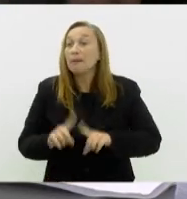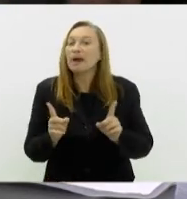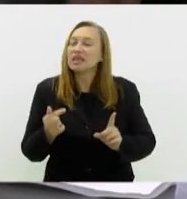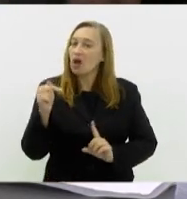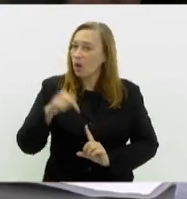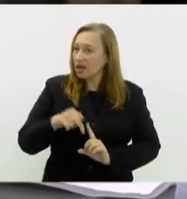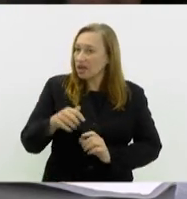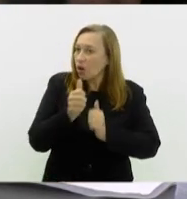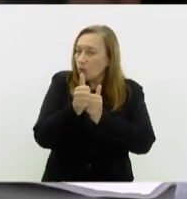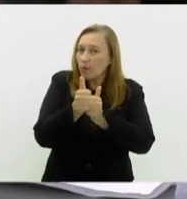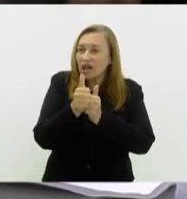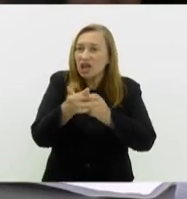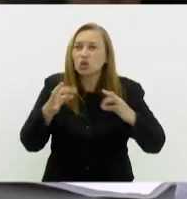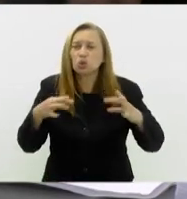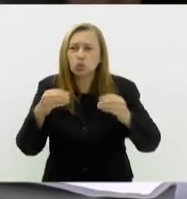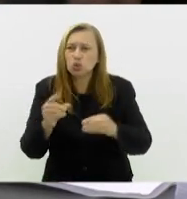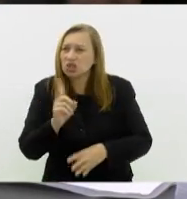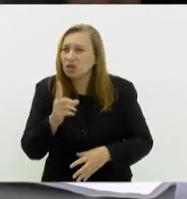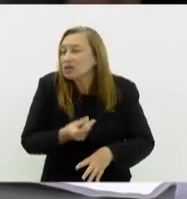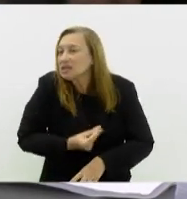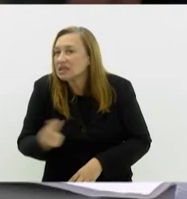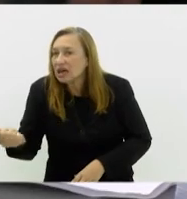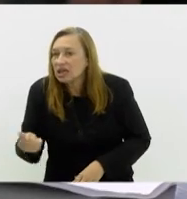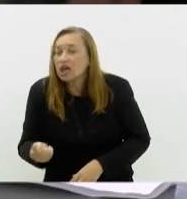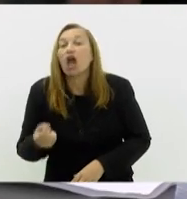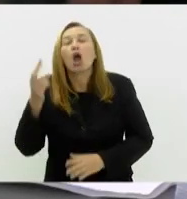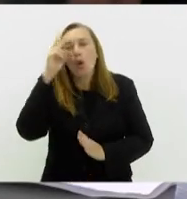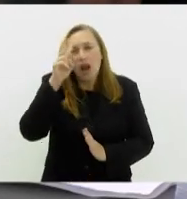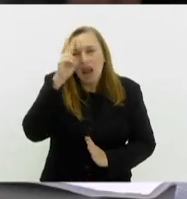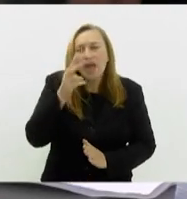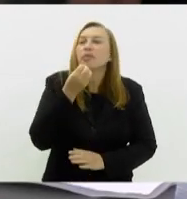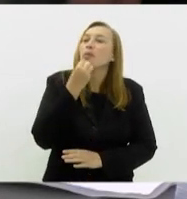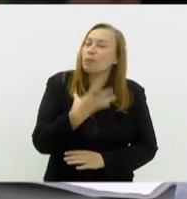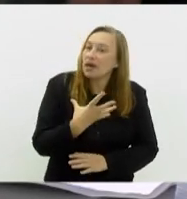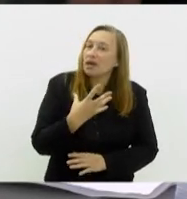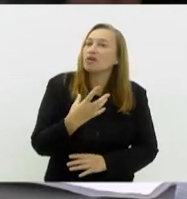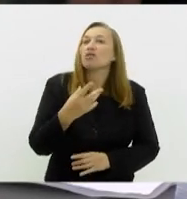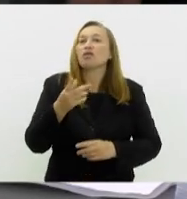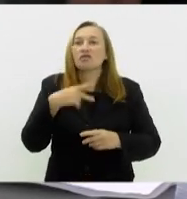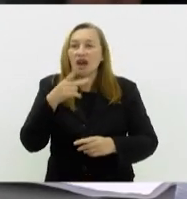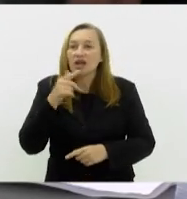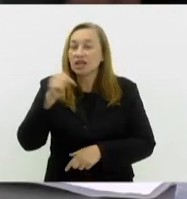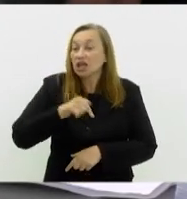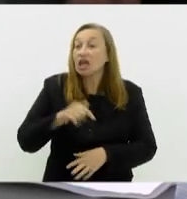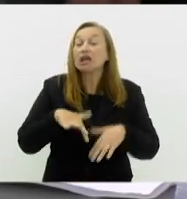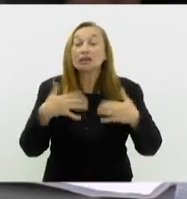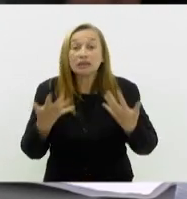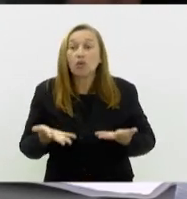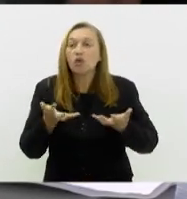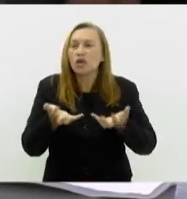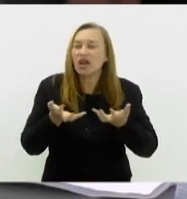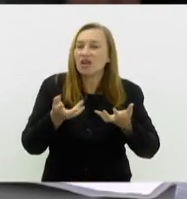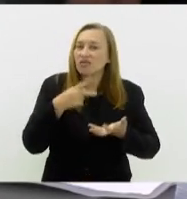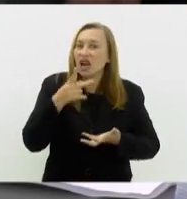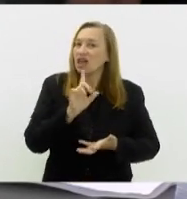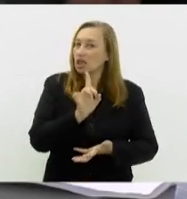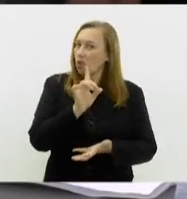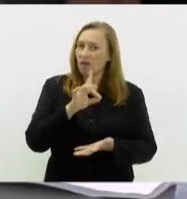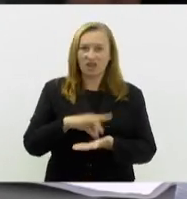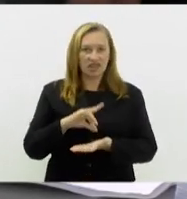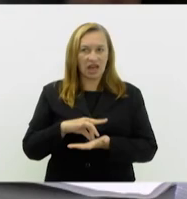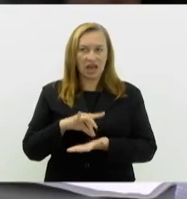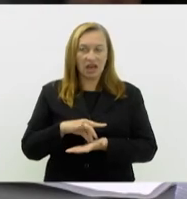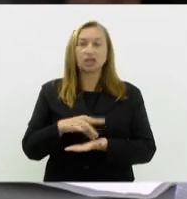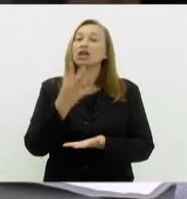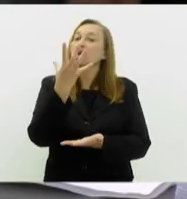aqui acompanhei tudo e não saí correndo eu lembro perfeitamente do que foi dito então quero dizer aqui não é verdade